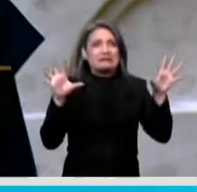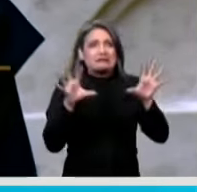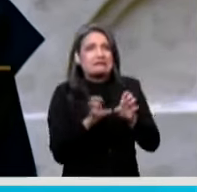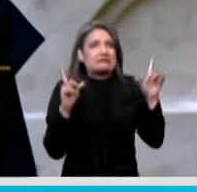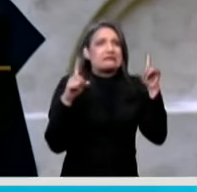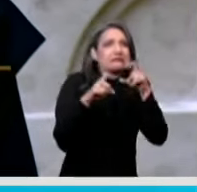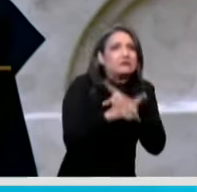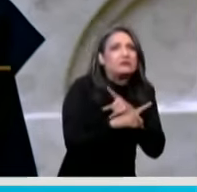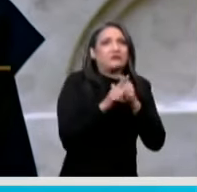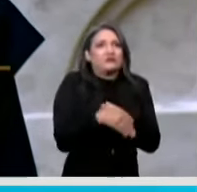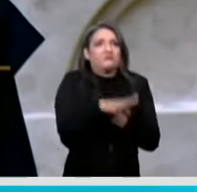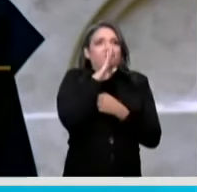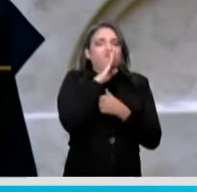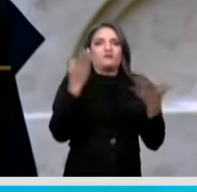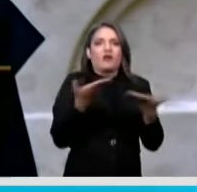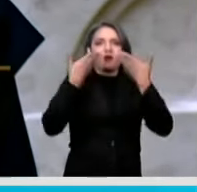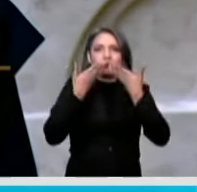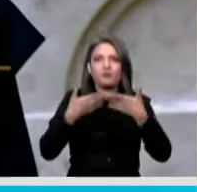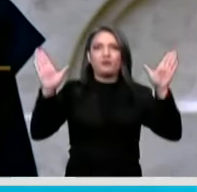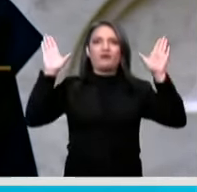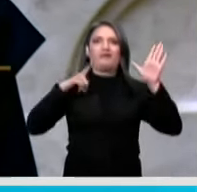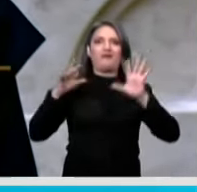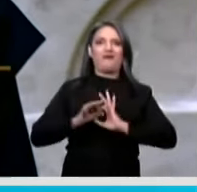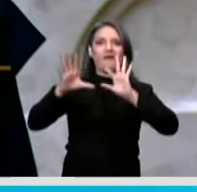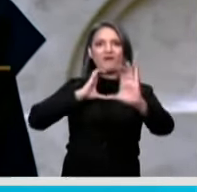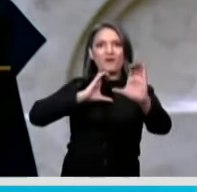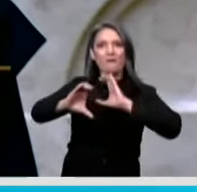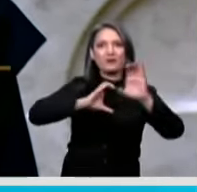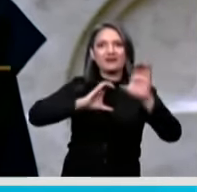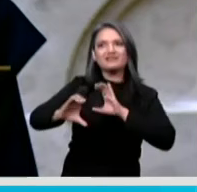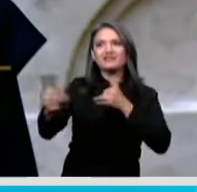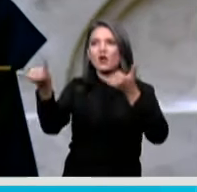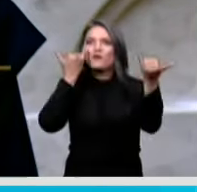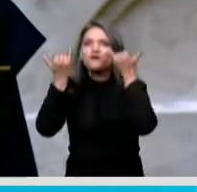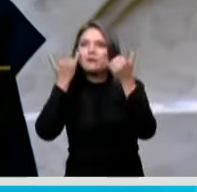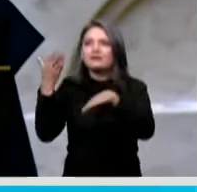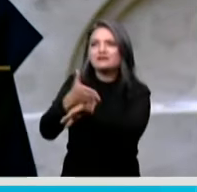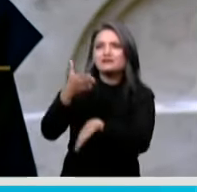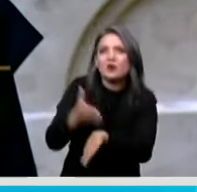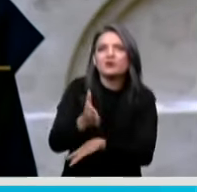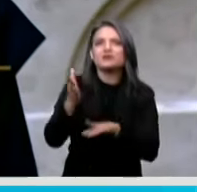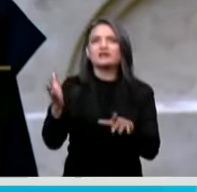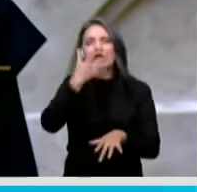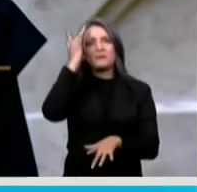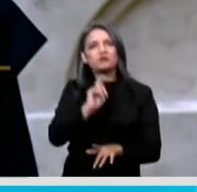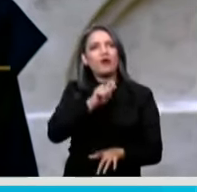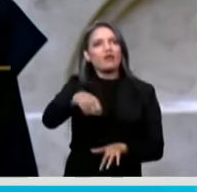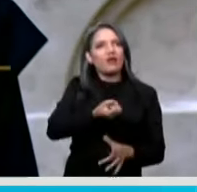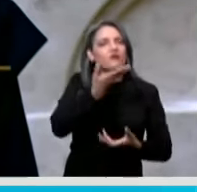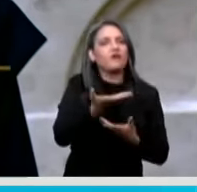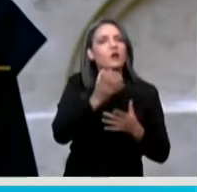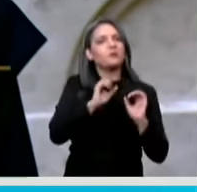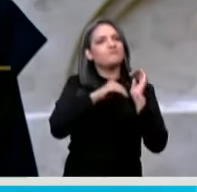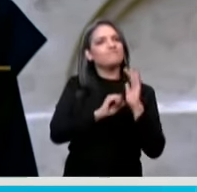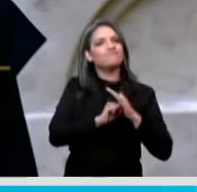gente vai ter que sair um pouquinho da pauta a OAB também é mas eu eu não represento a OAB né eu represento aqui só a minha só a minha opinião eu tô aqui